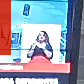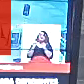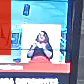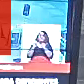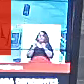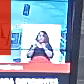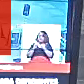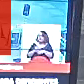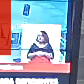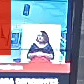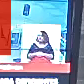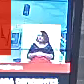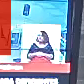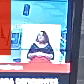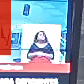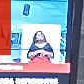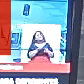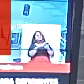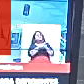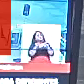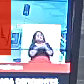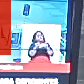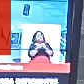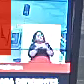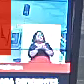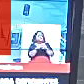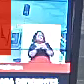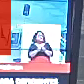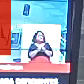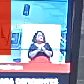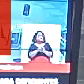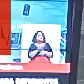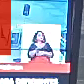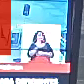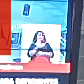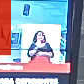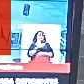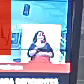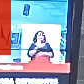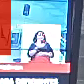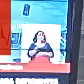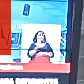Secretaria de Saúde, não. Também, lógico, também. Pode.